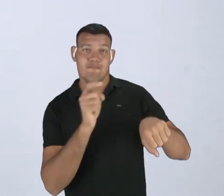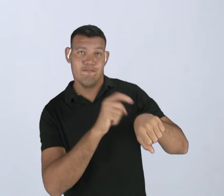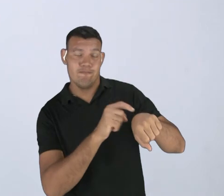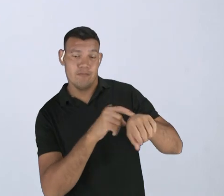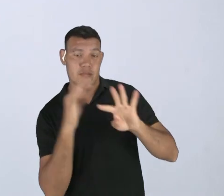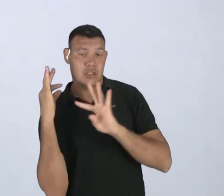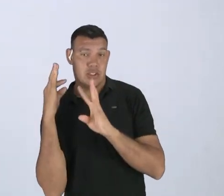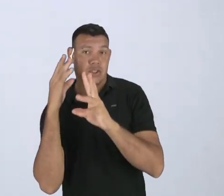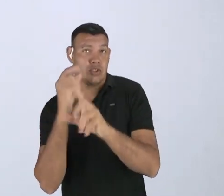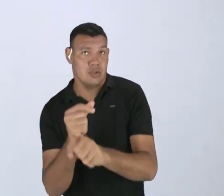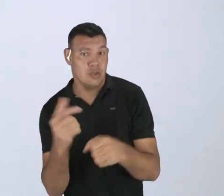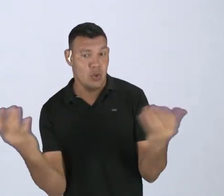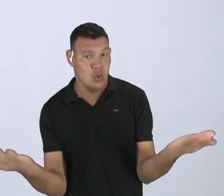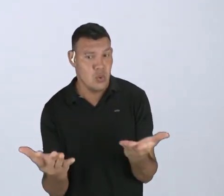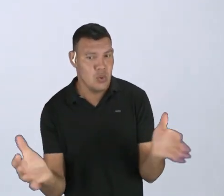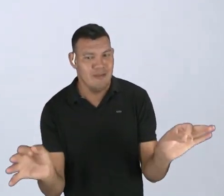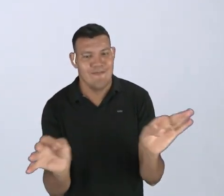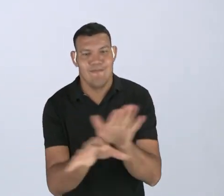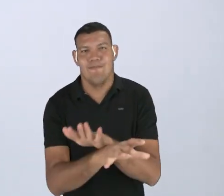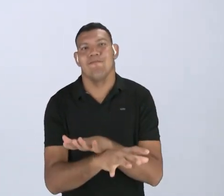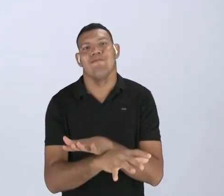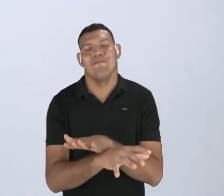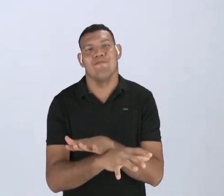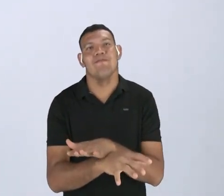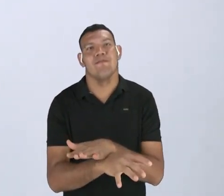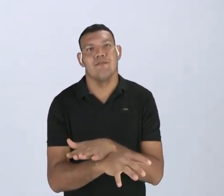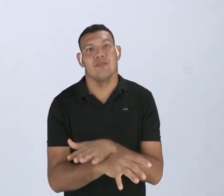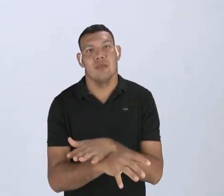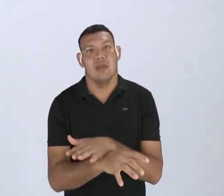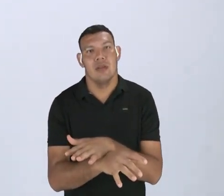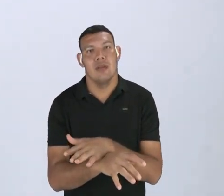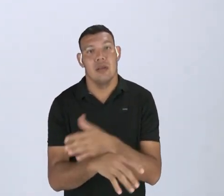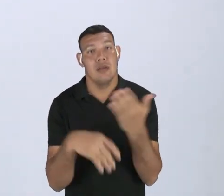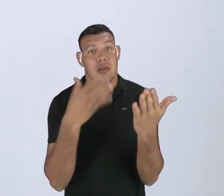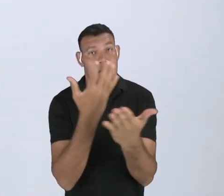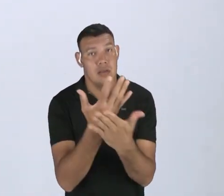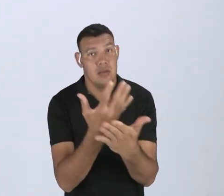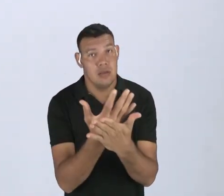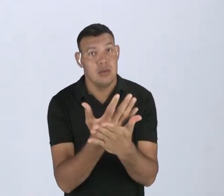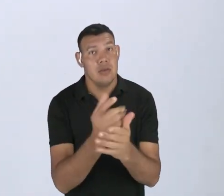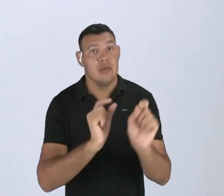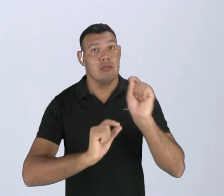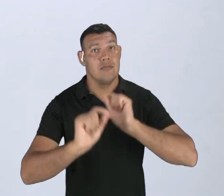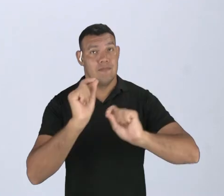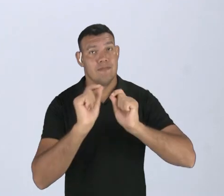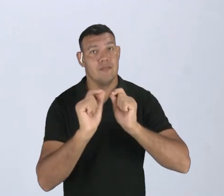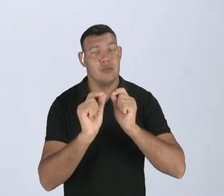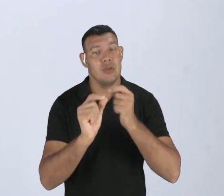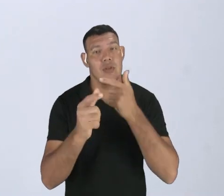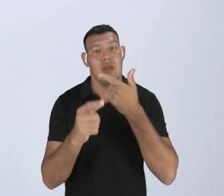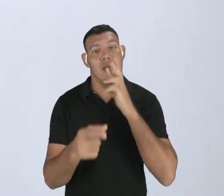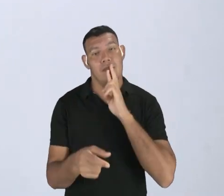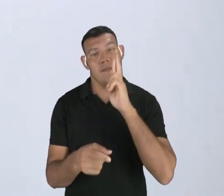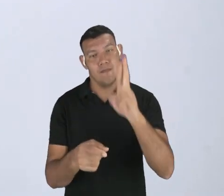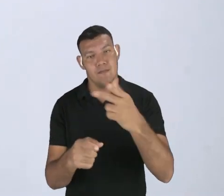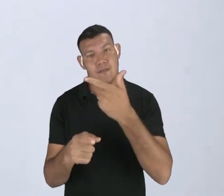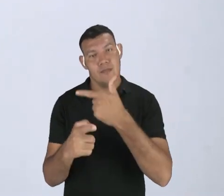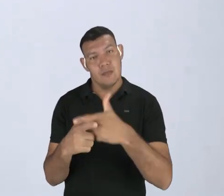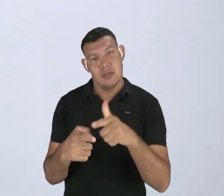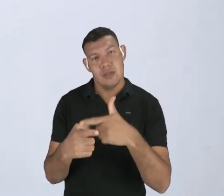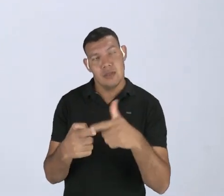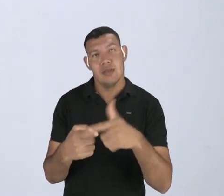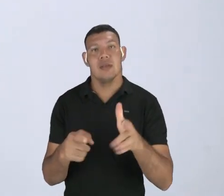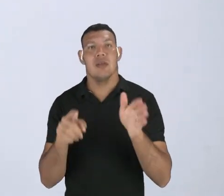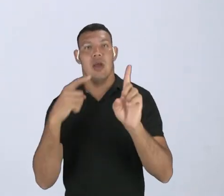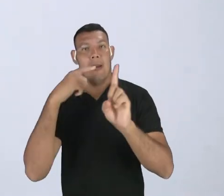gente, por hoje é só, galerinha. Vimos um pouco nessa aula de situações e problemas envolvendo adição e subtração com